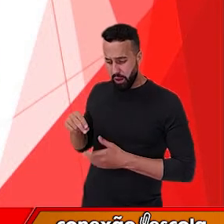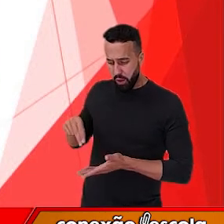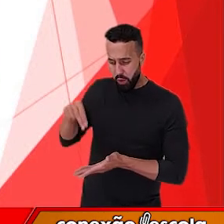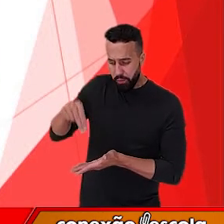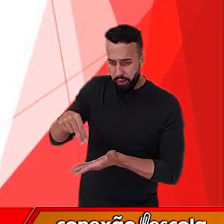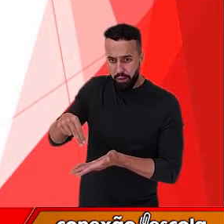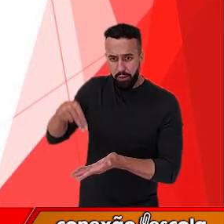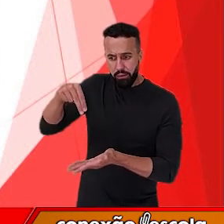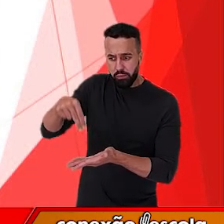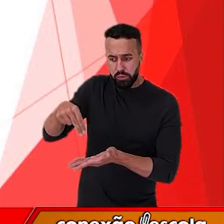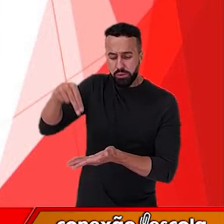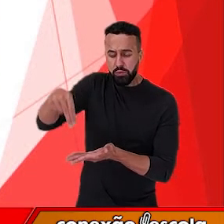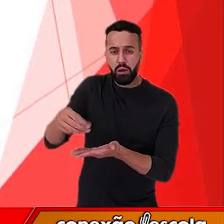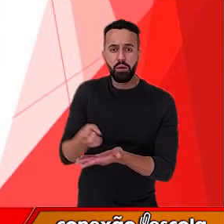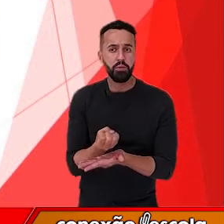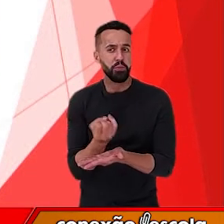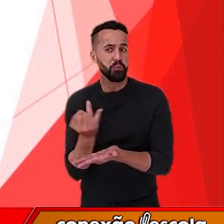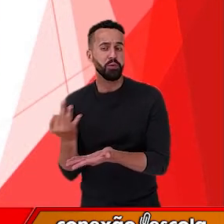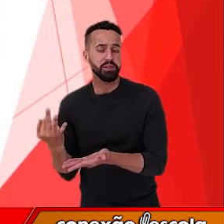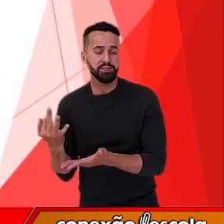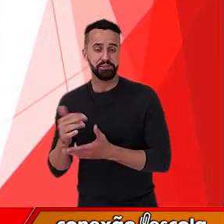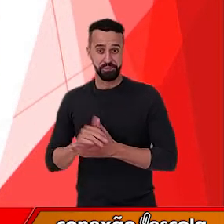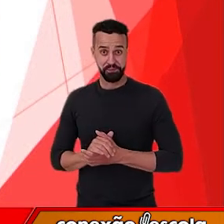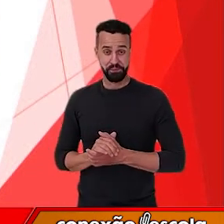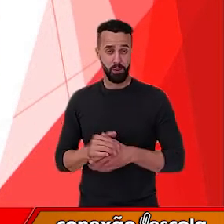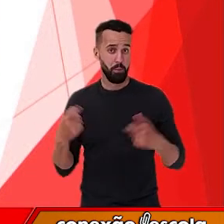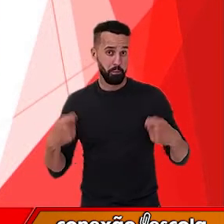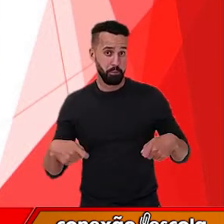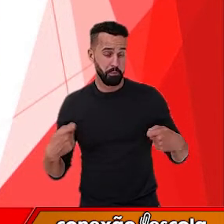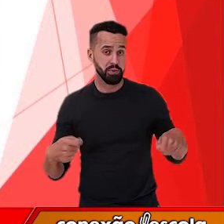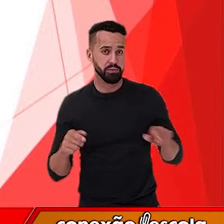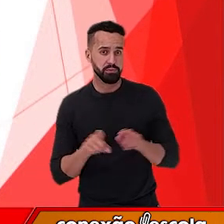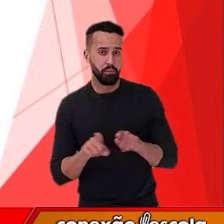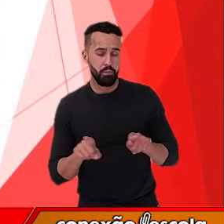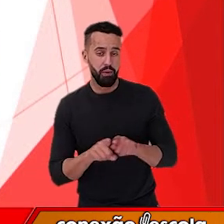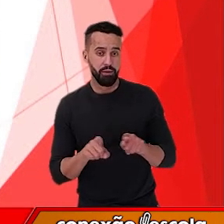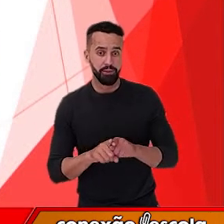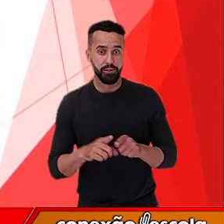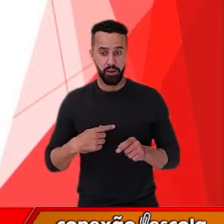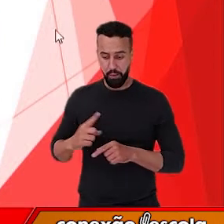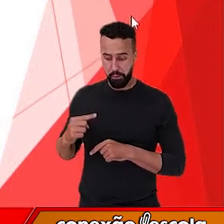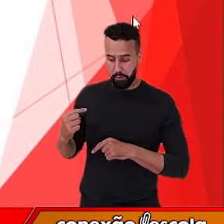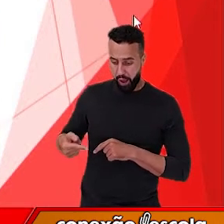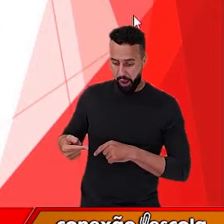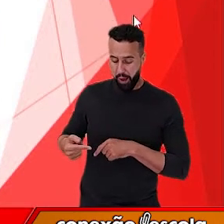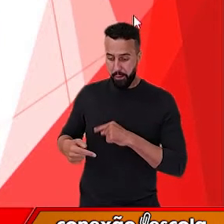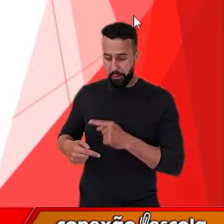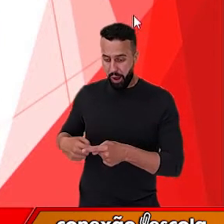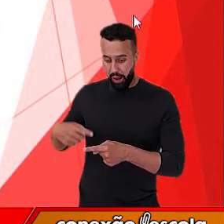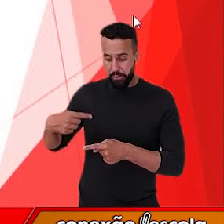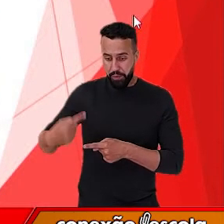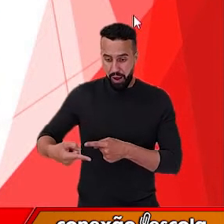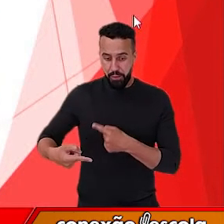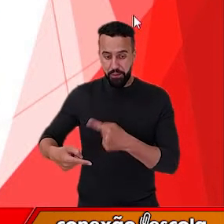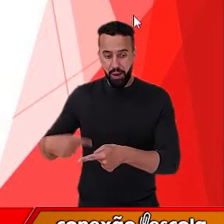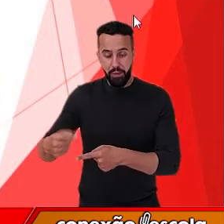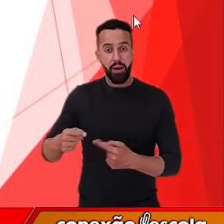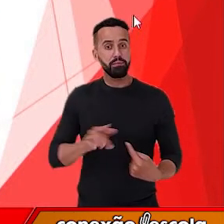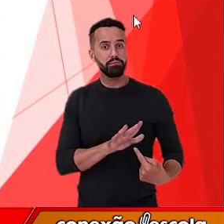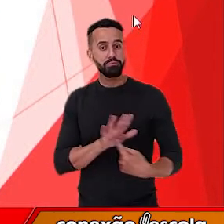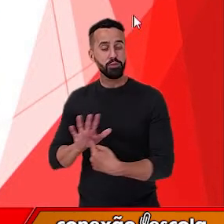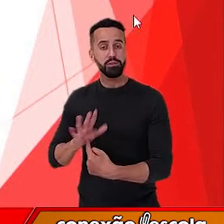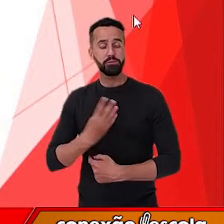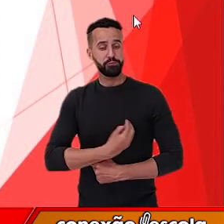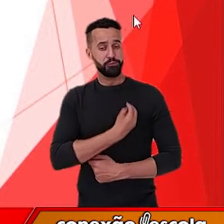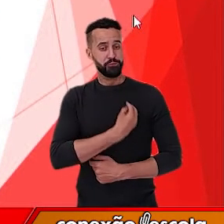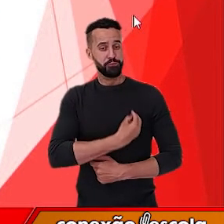ao longo desse caminho. E você tem que ir executando diferentes ações que representam o cotidiano da